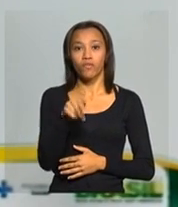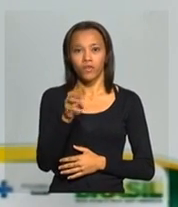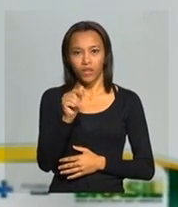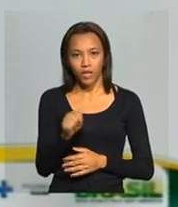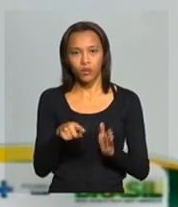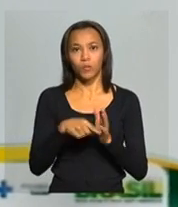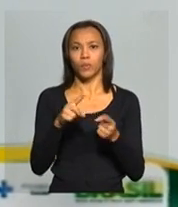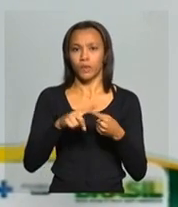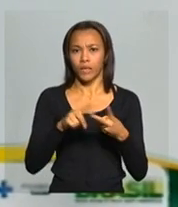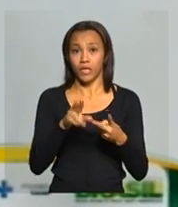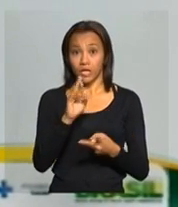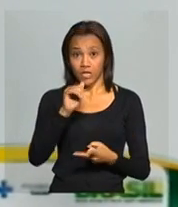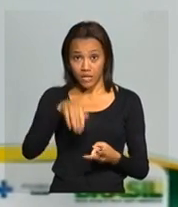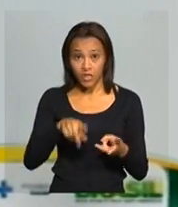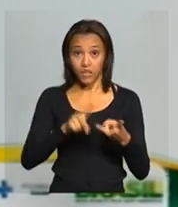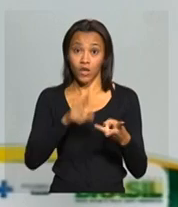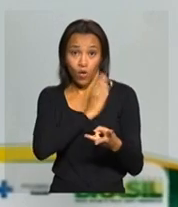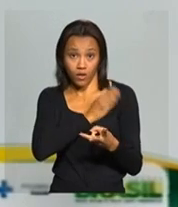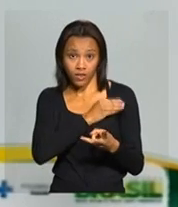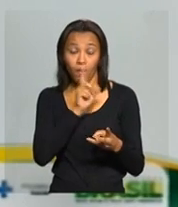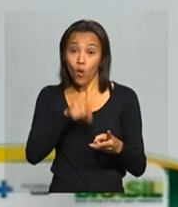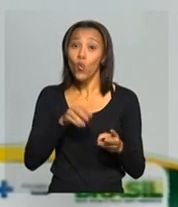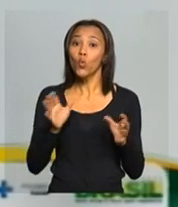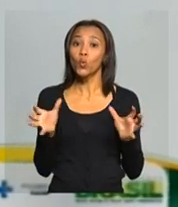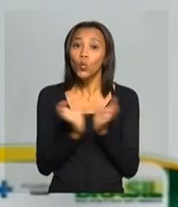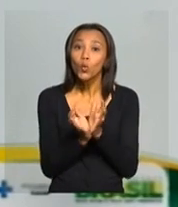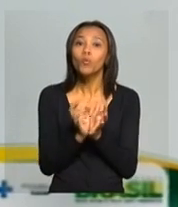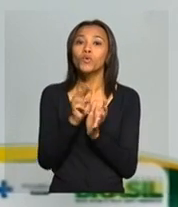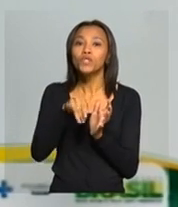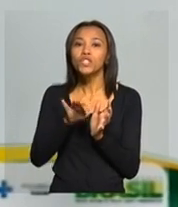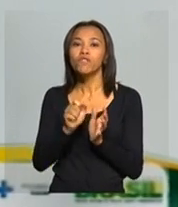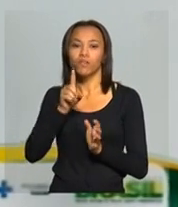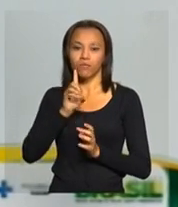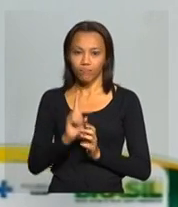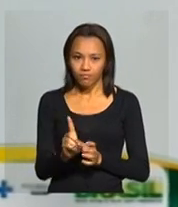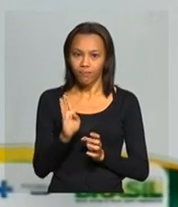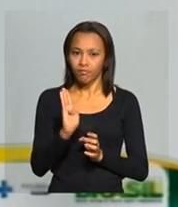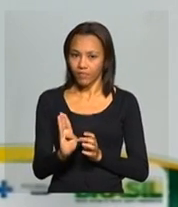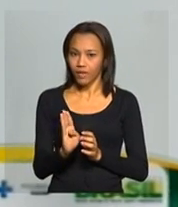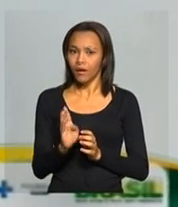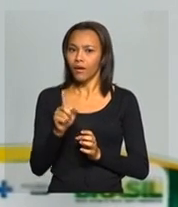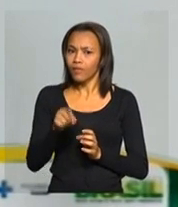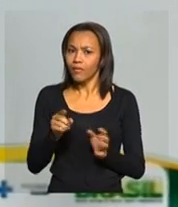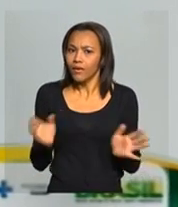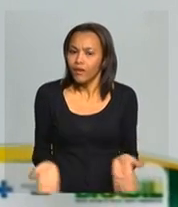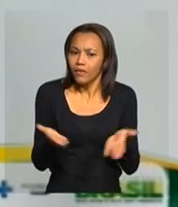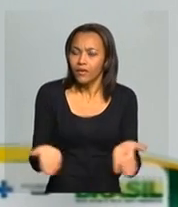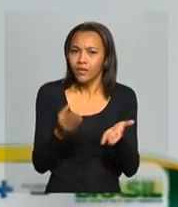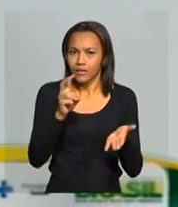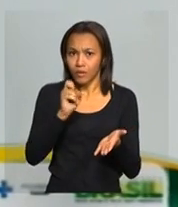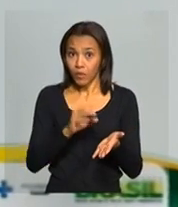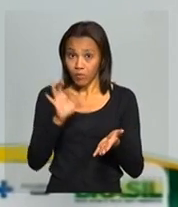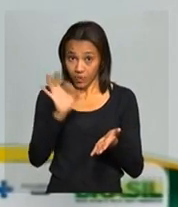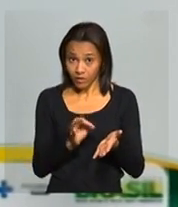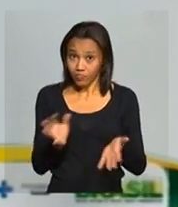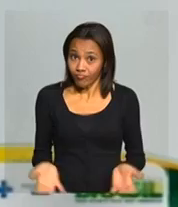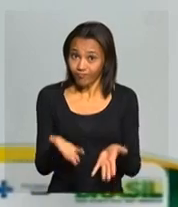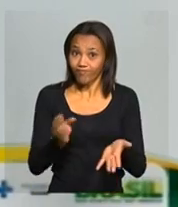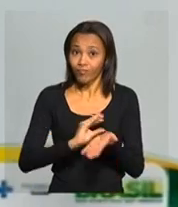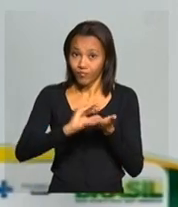ele é classificado como nível B, então ele ganha 50% de incentivo. E o nível A são aqueles